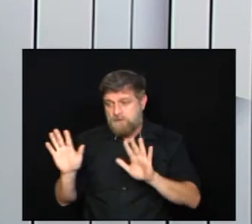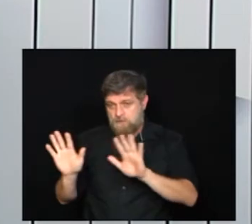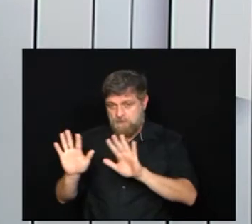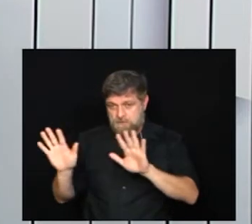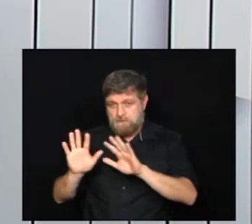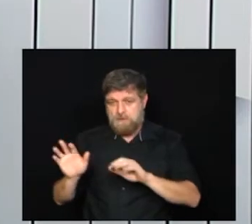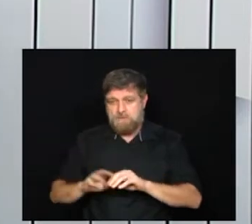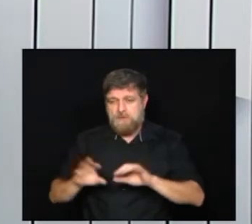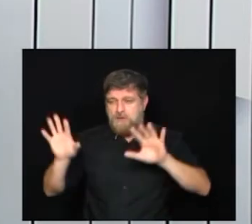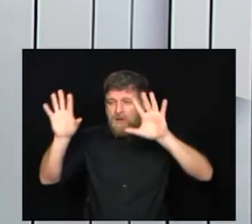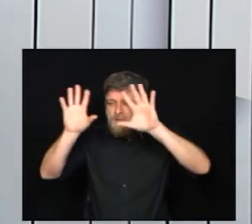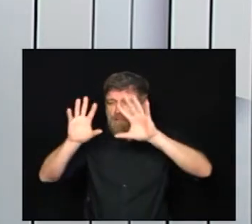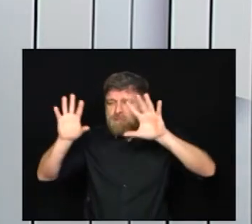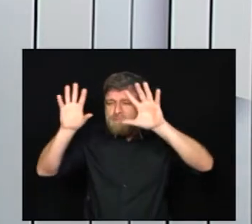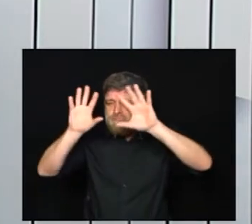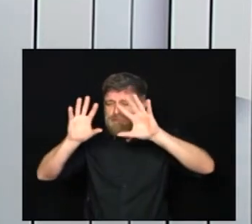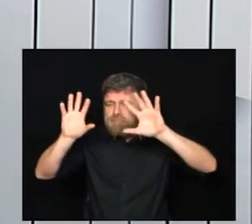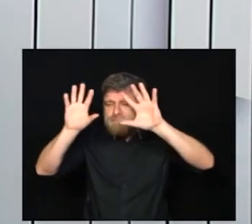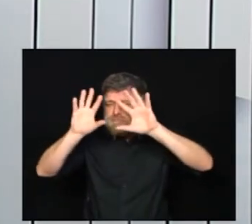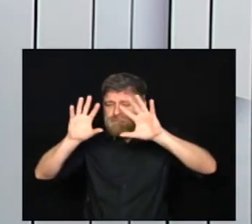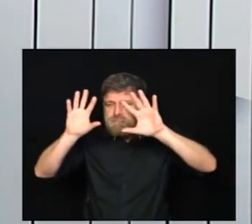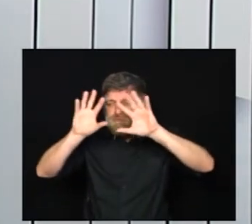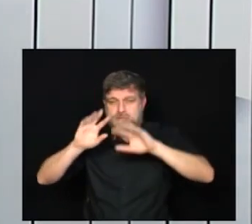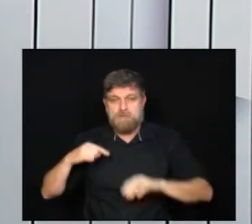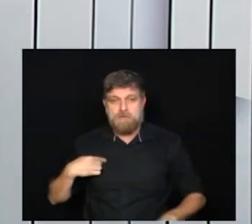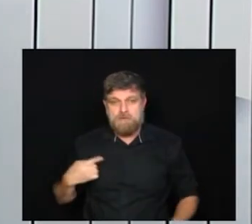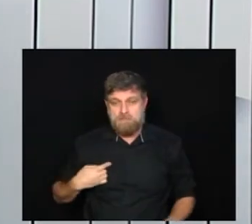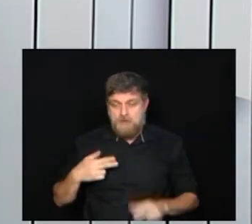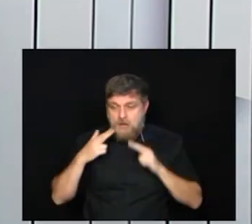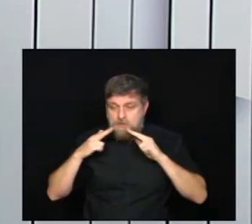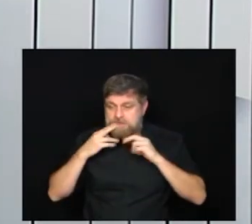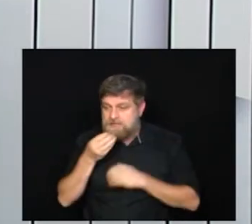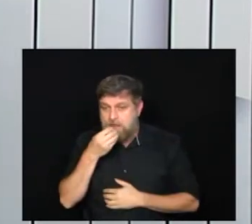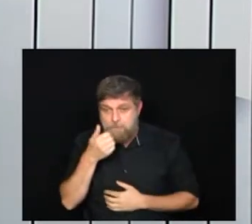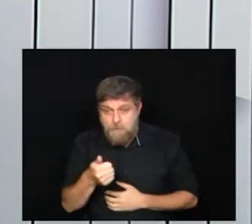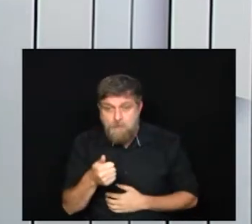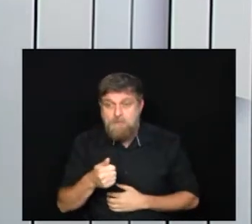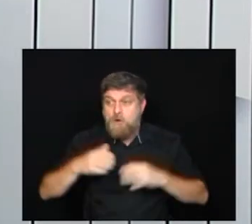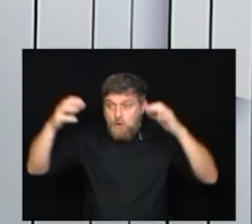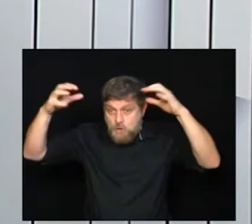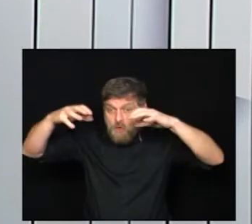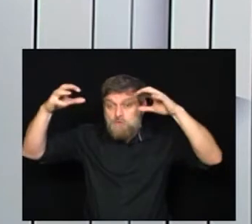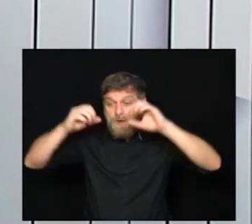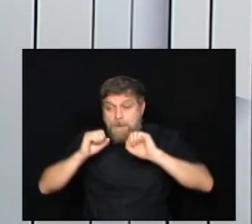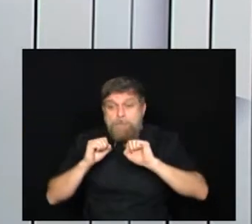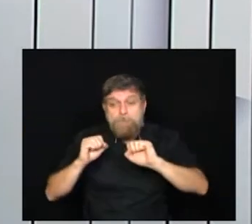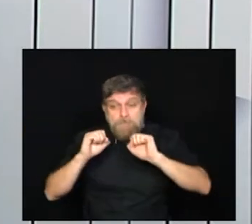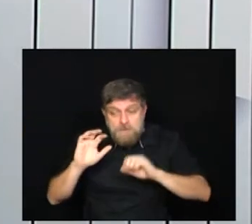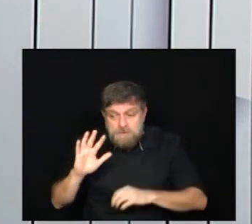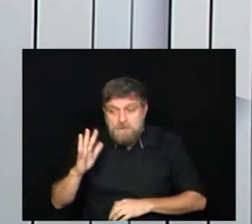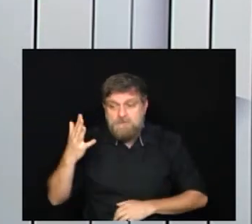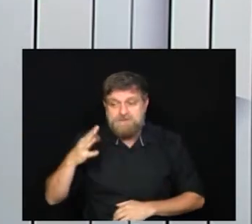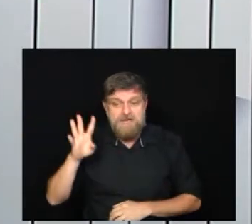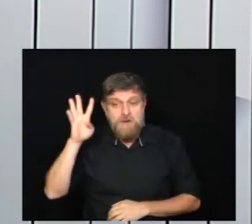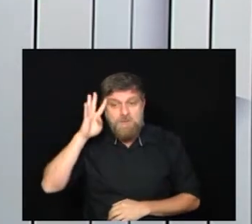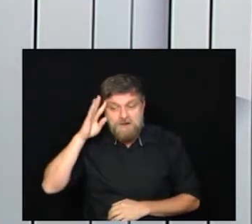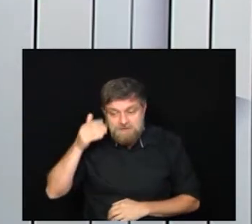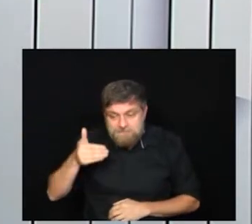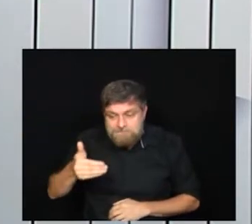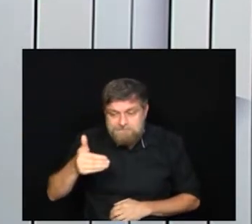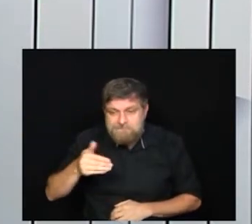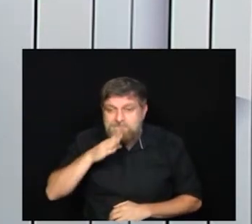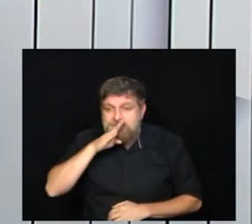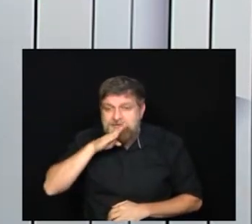uma nebulosidade maior. E a notícia é boa porque pode chover em Campinas nesta quarta-feira, no fim